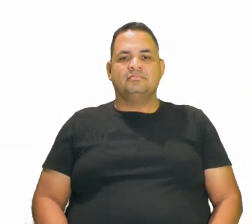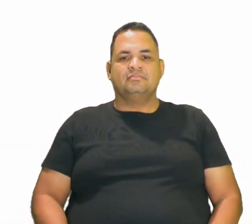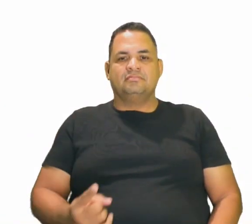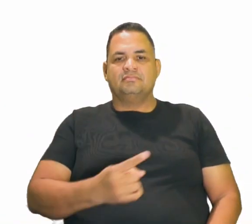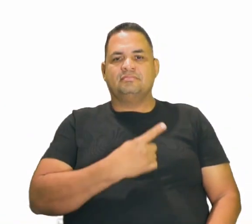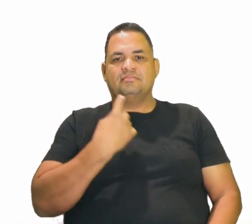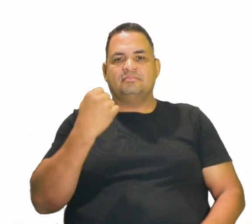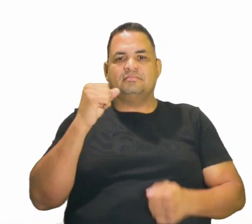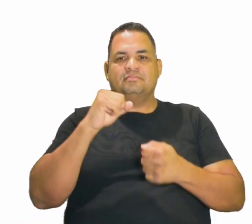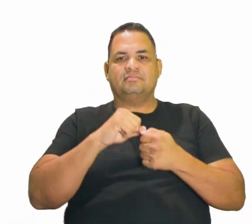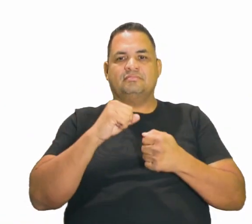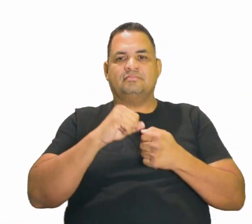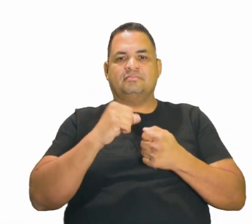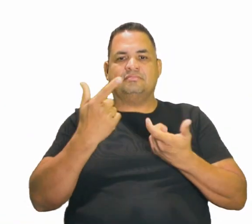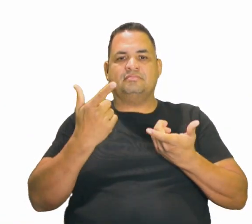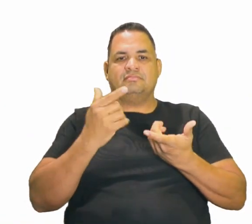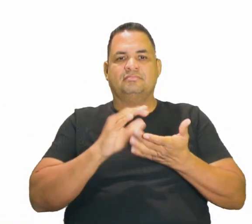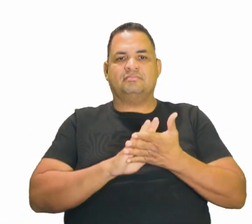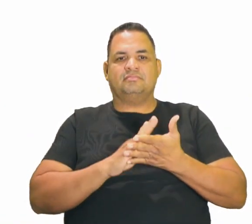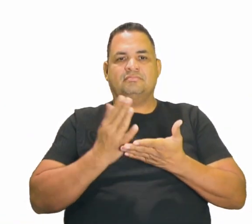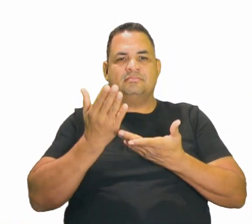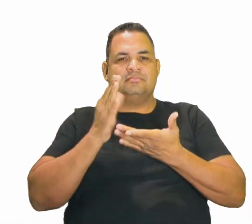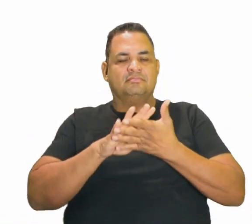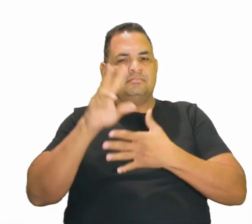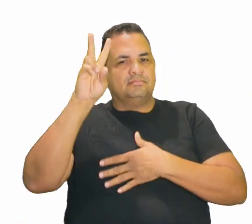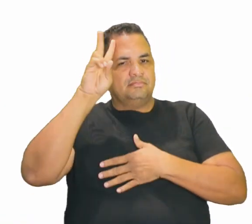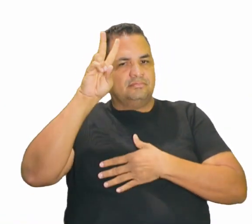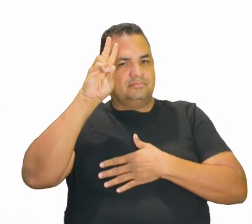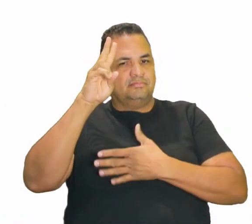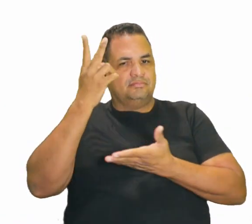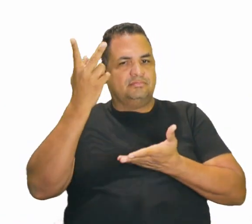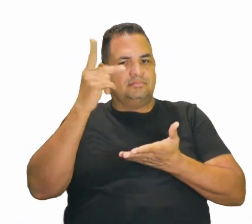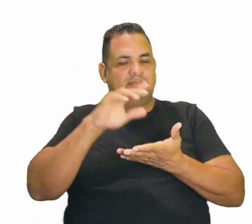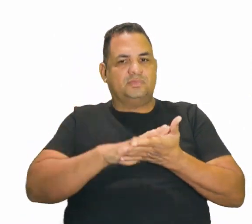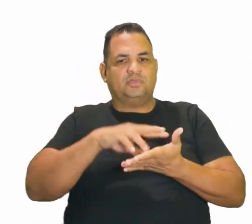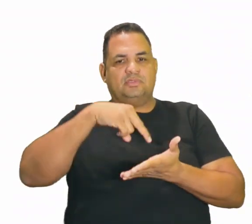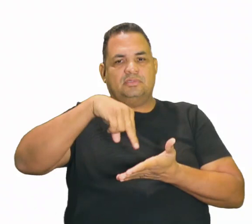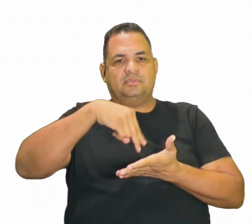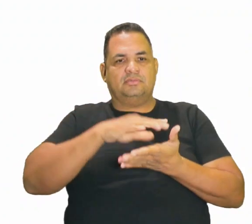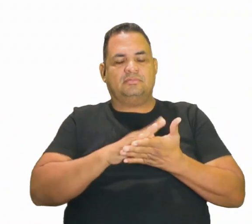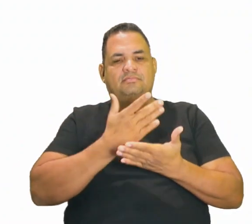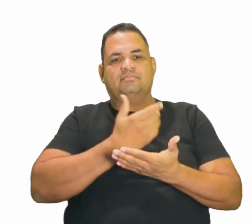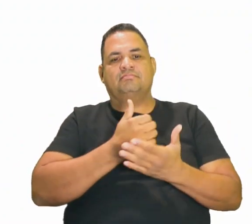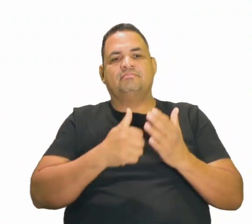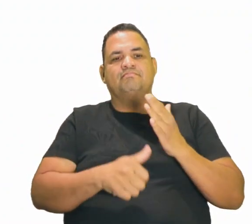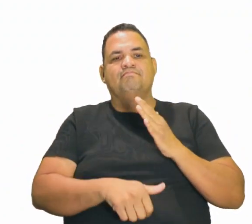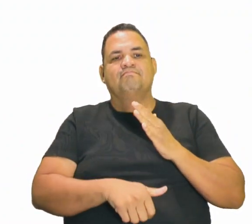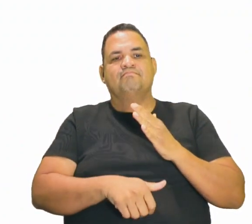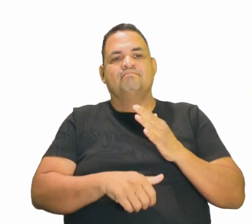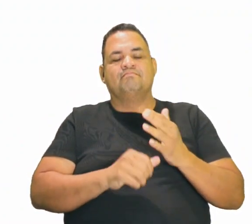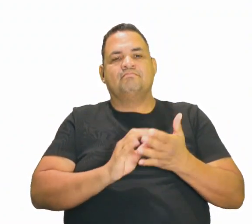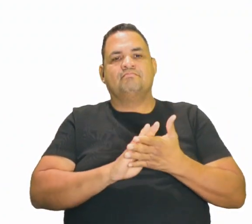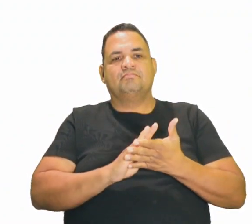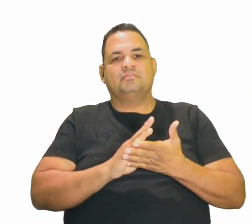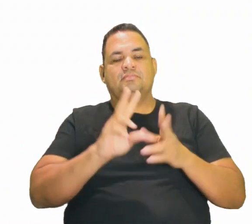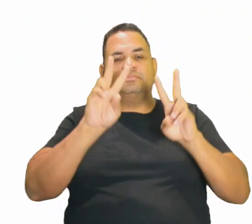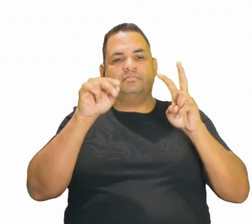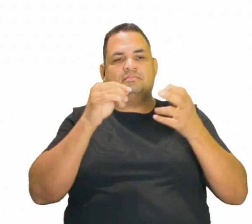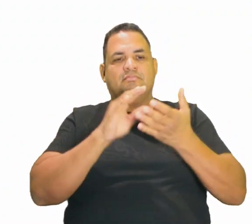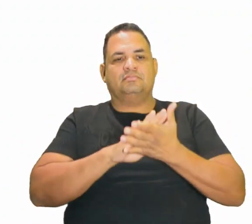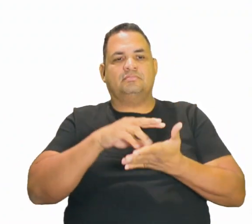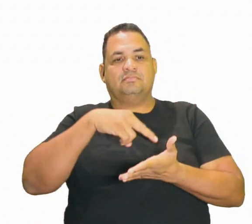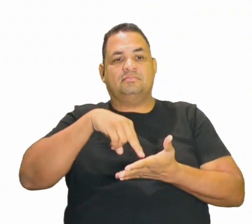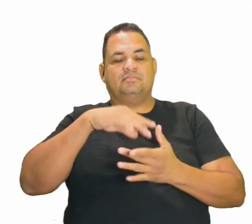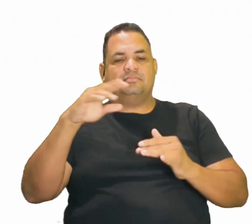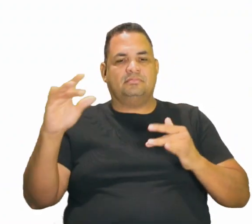nós fizemos aí abordagem da história da dança parte 1 com o tema dança clássica então